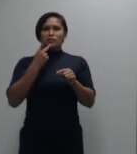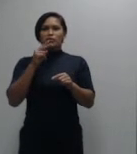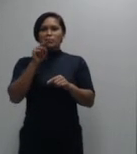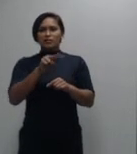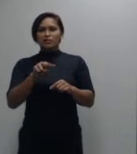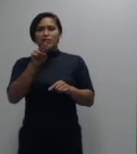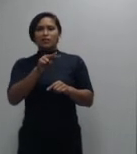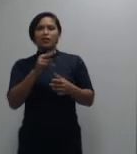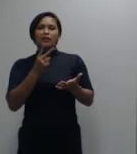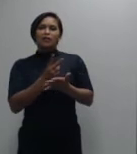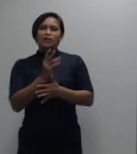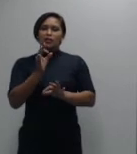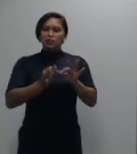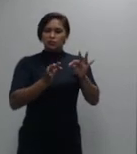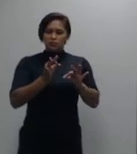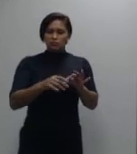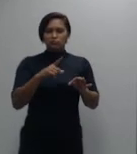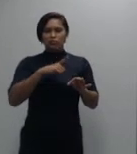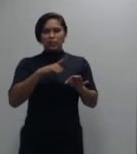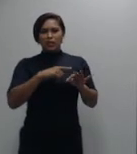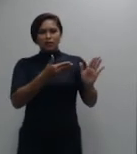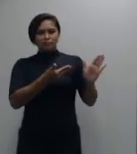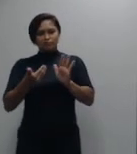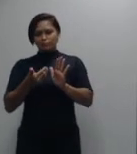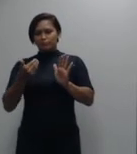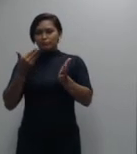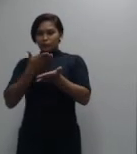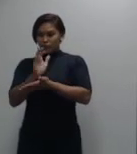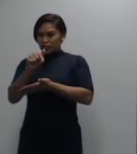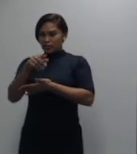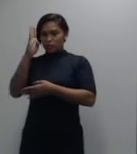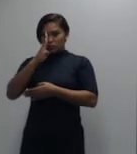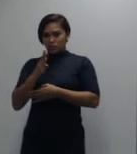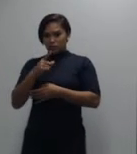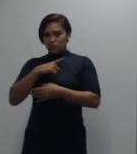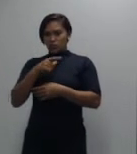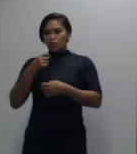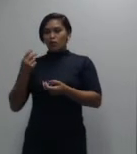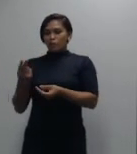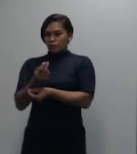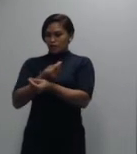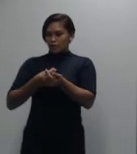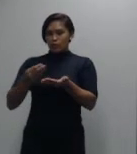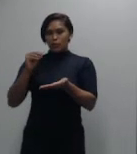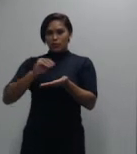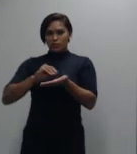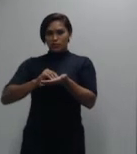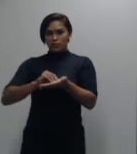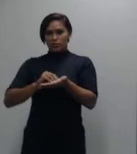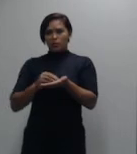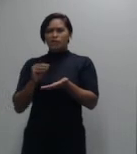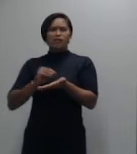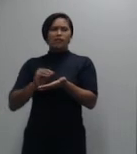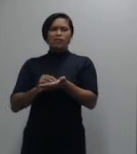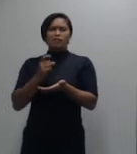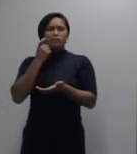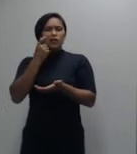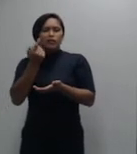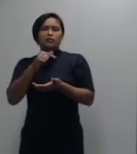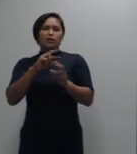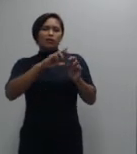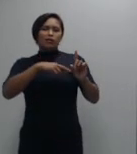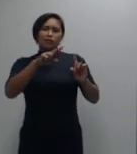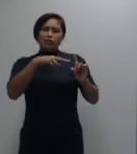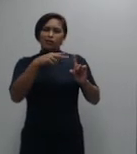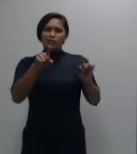efetivamente busca que traga a sua validade existe valores em aberto não é caso de falta de interesse a referência da